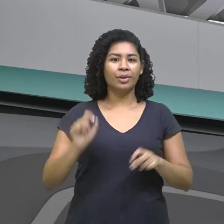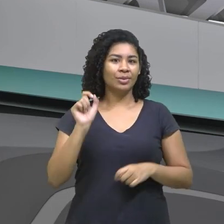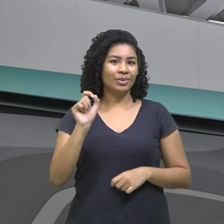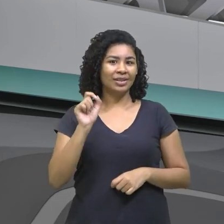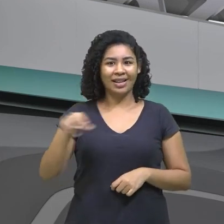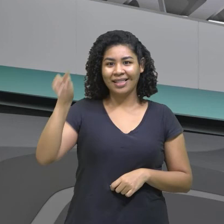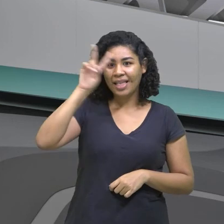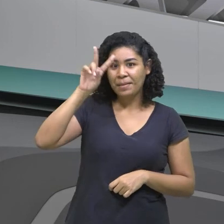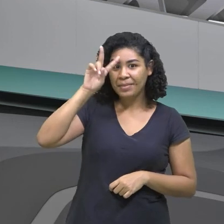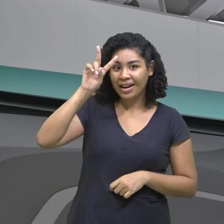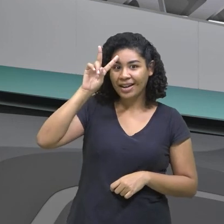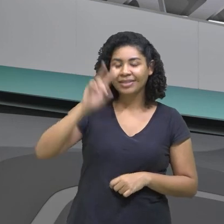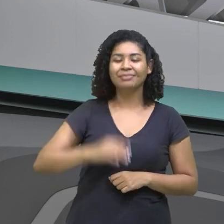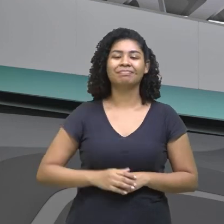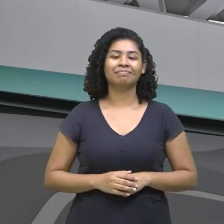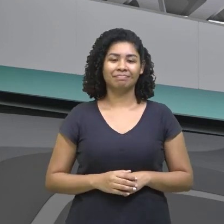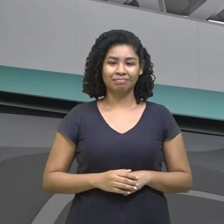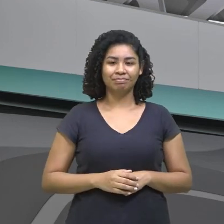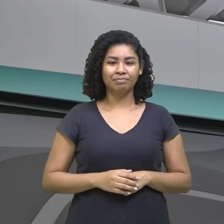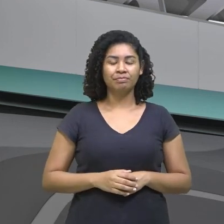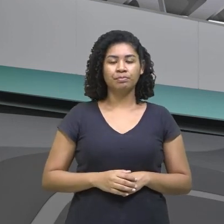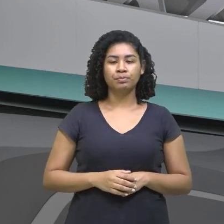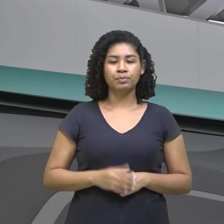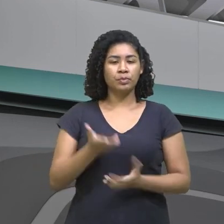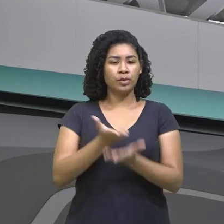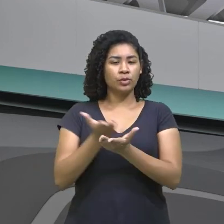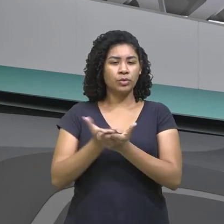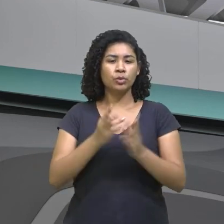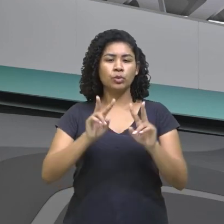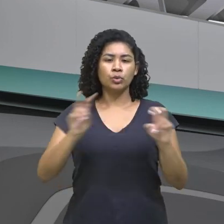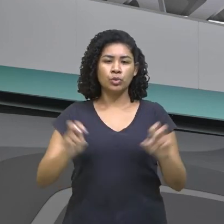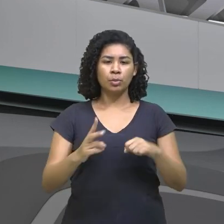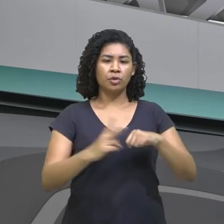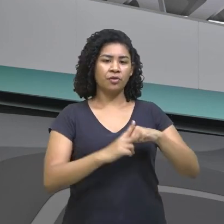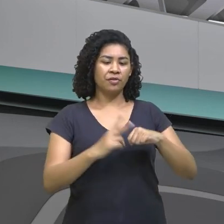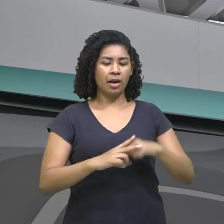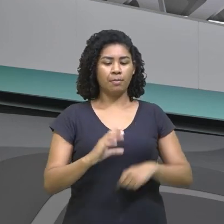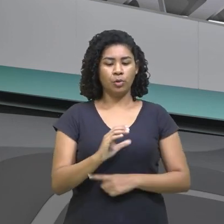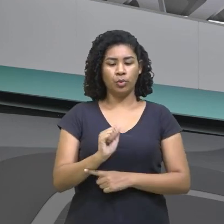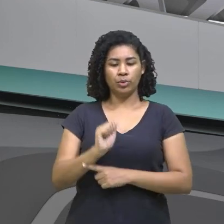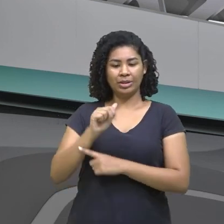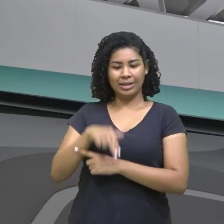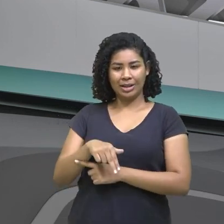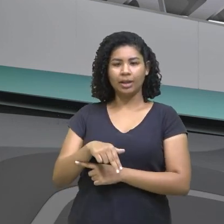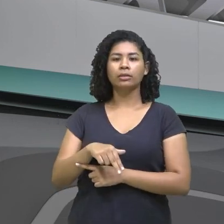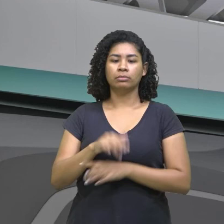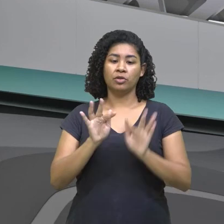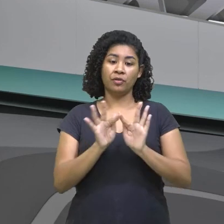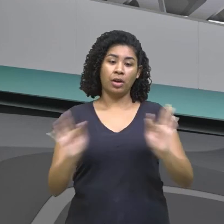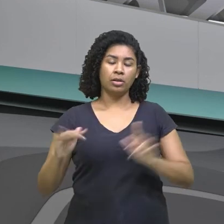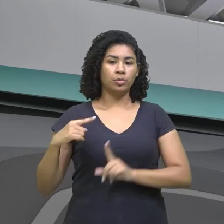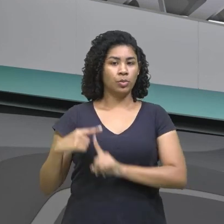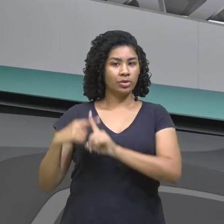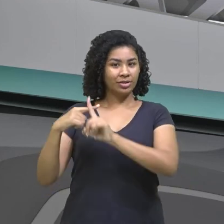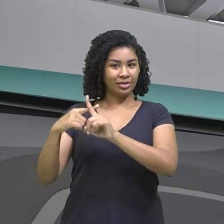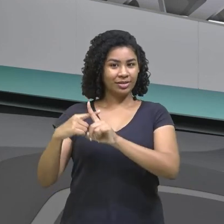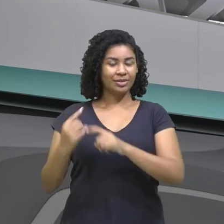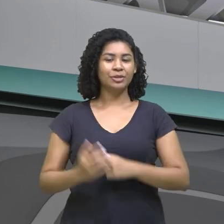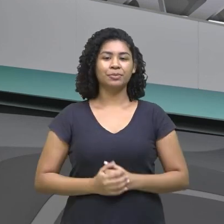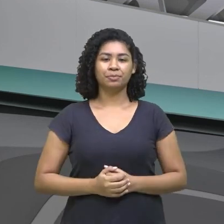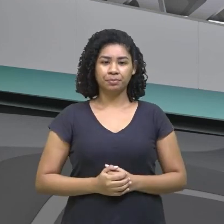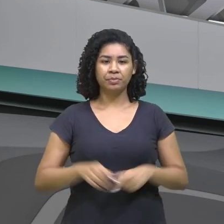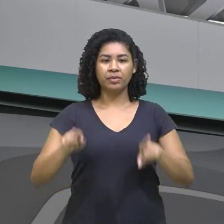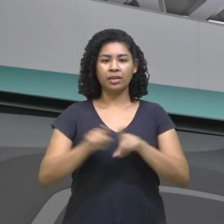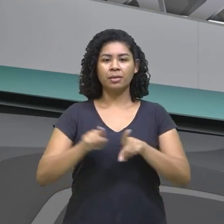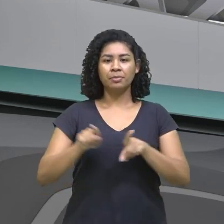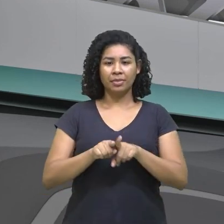relembrar quais foram, né? Nós relembramos sobre o verbo modal can na forma afirmativa, não foi? Vimos